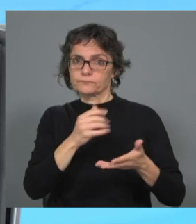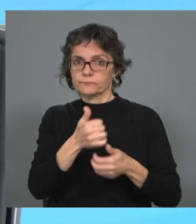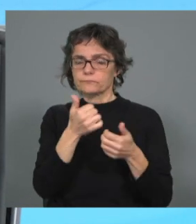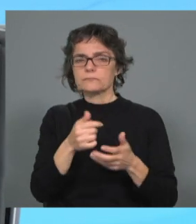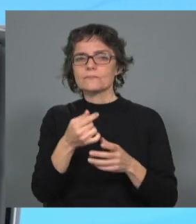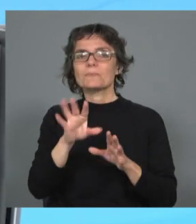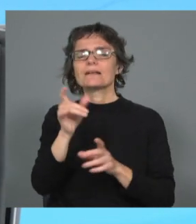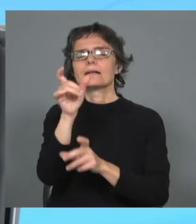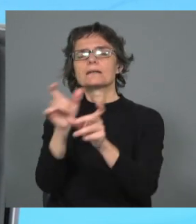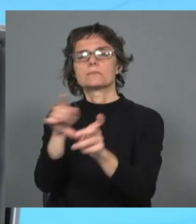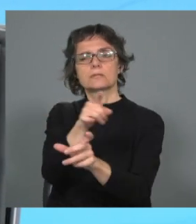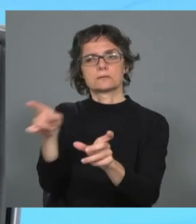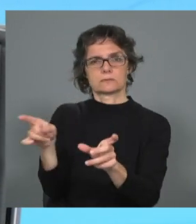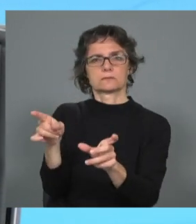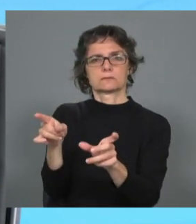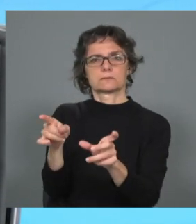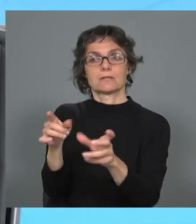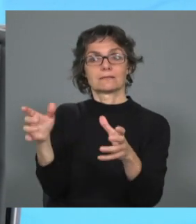dos leigos, há muita